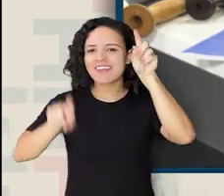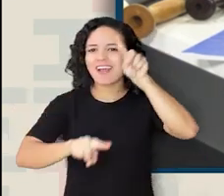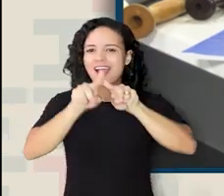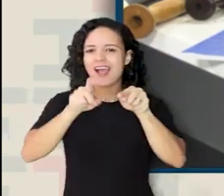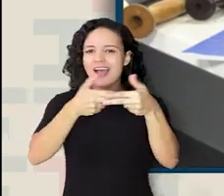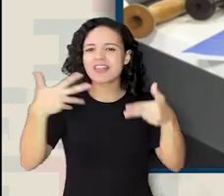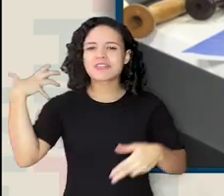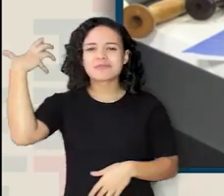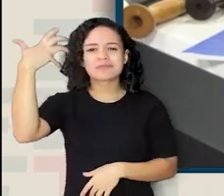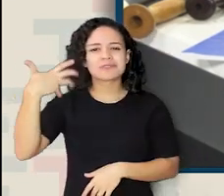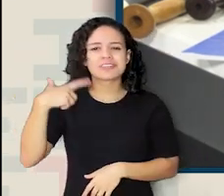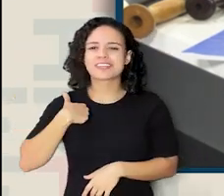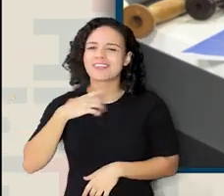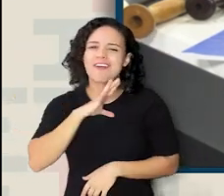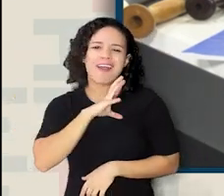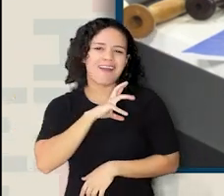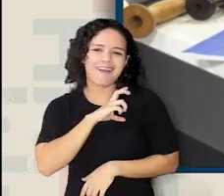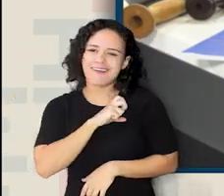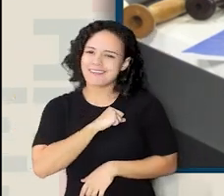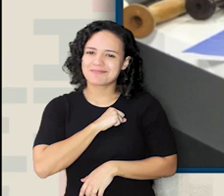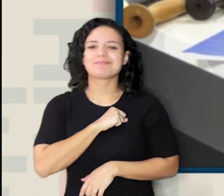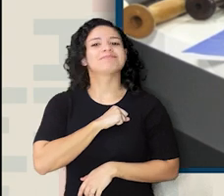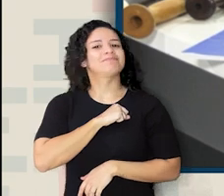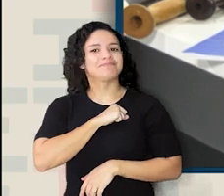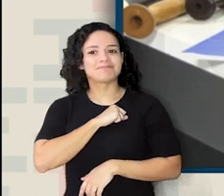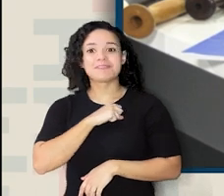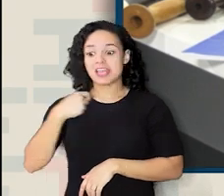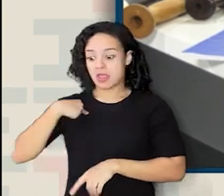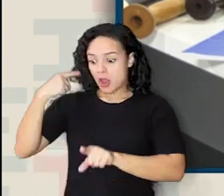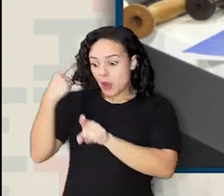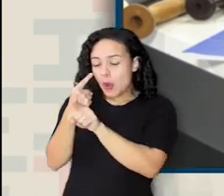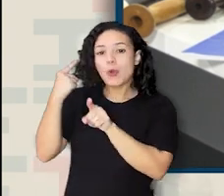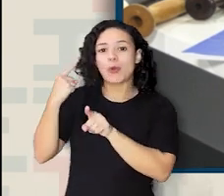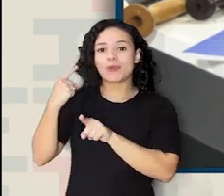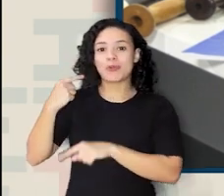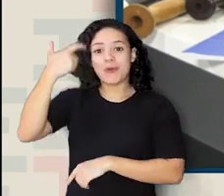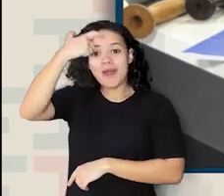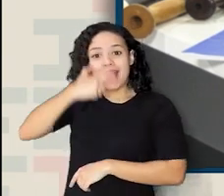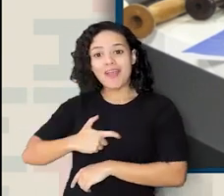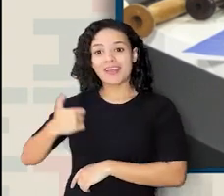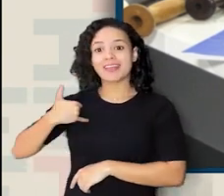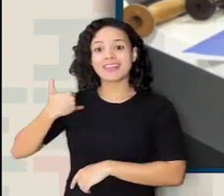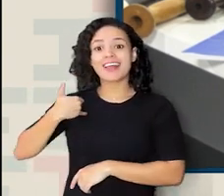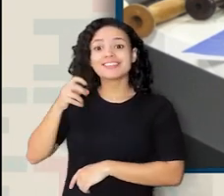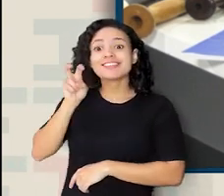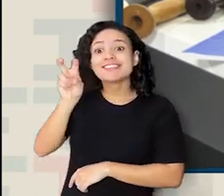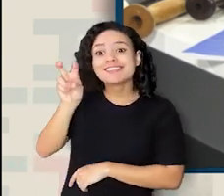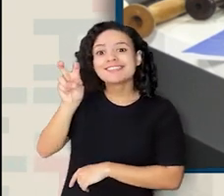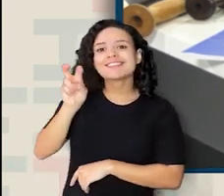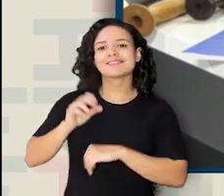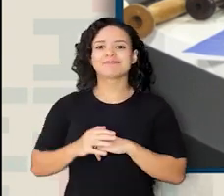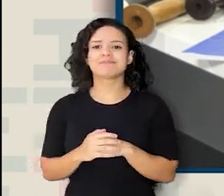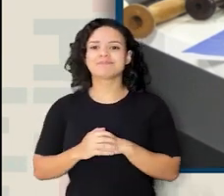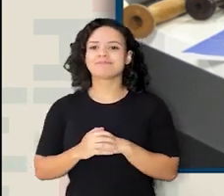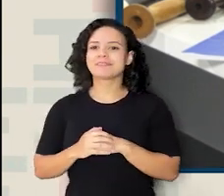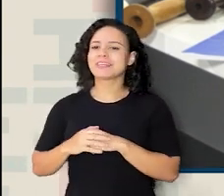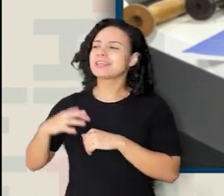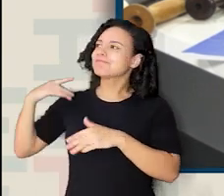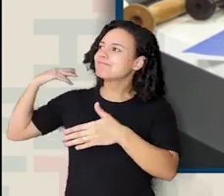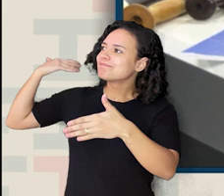super apaixonante que me conheceu quando eu tinha 5 anos de idade. E a partir de